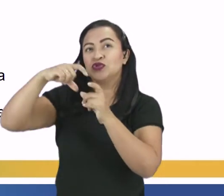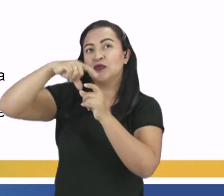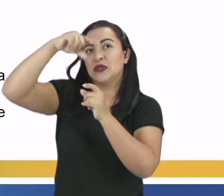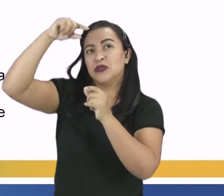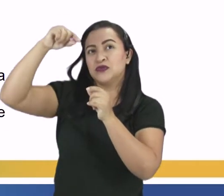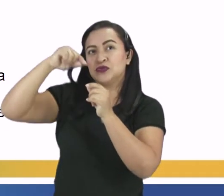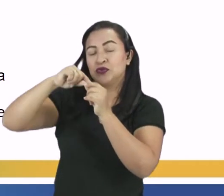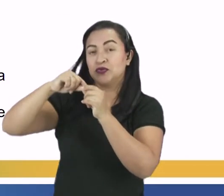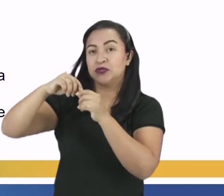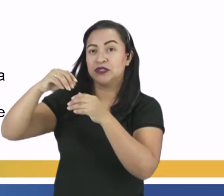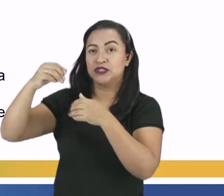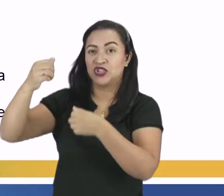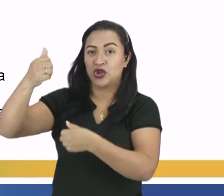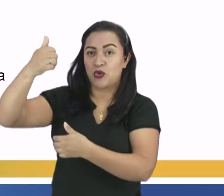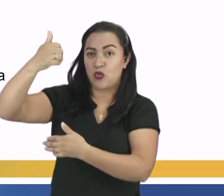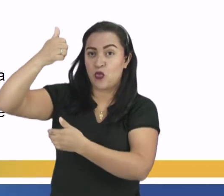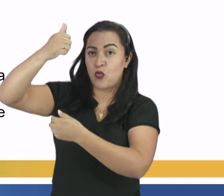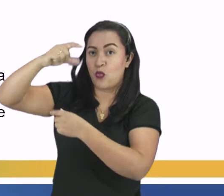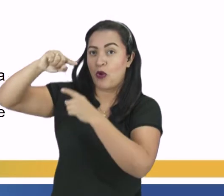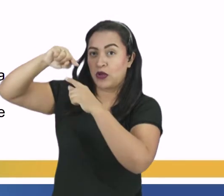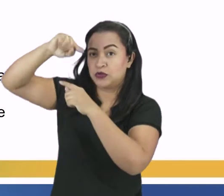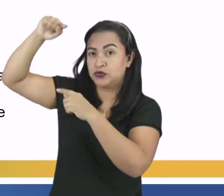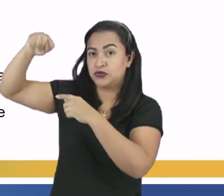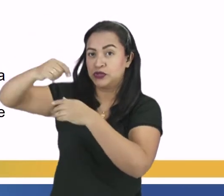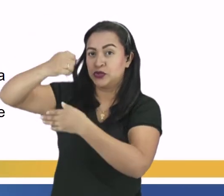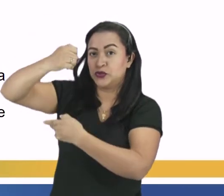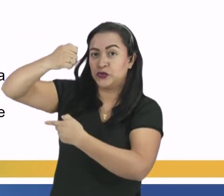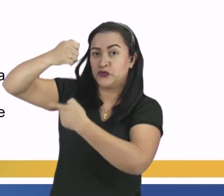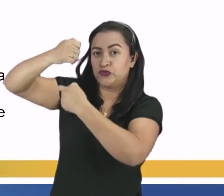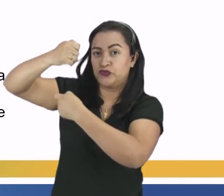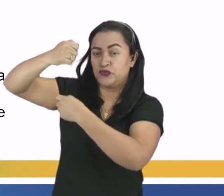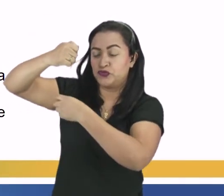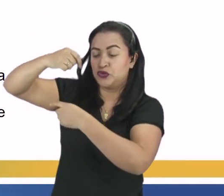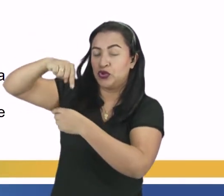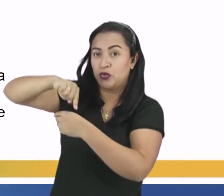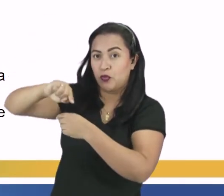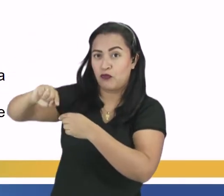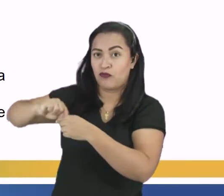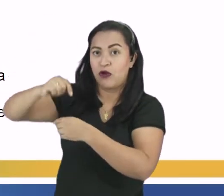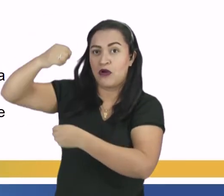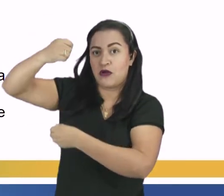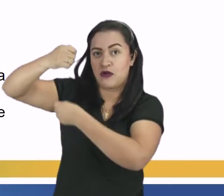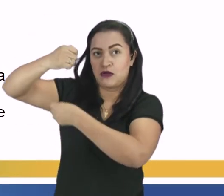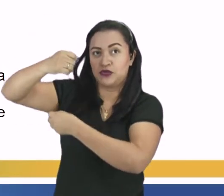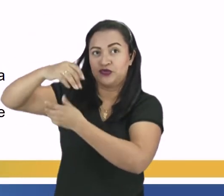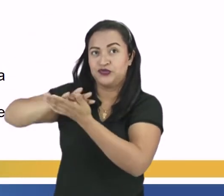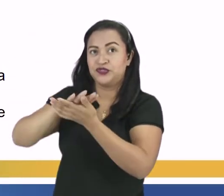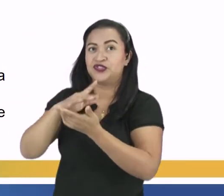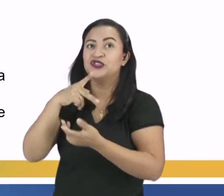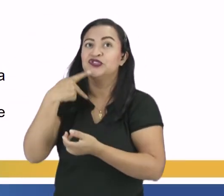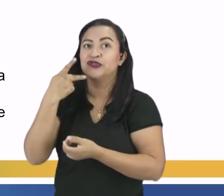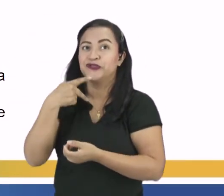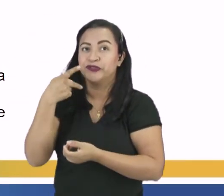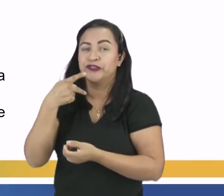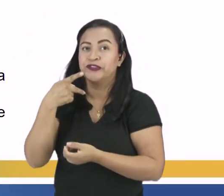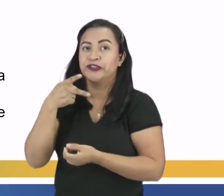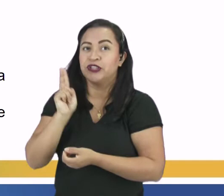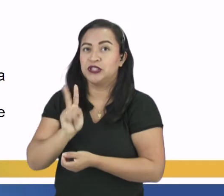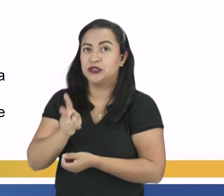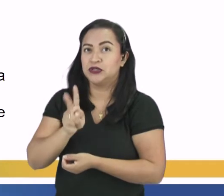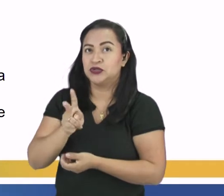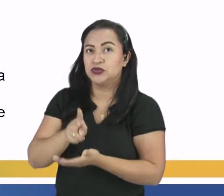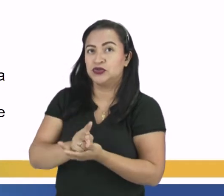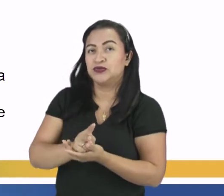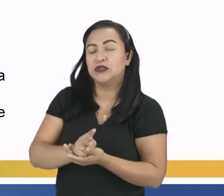balões compostos, né, que vai indicar 2 ou mais sequências de fala de uma mesma personagem, tá certo? E o